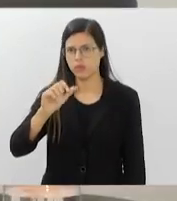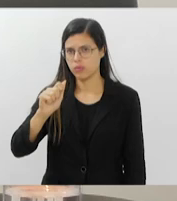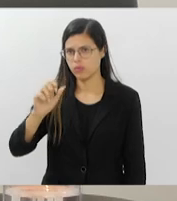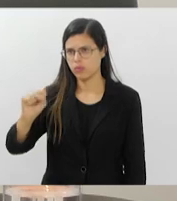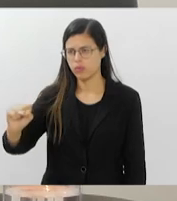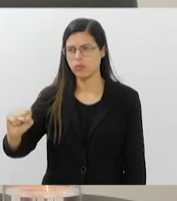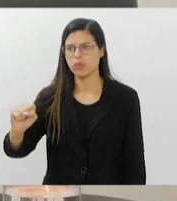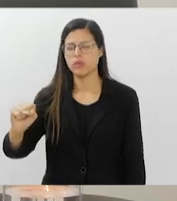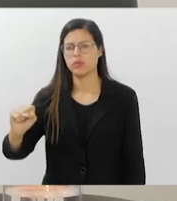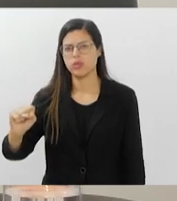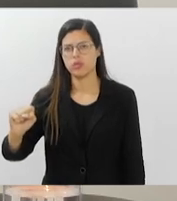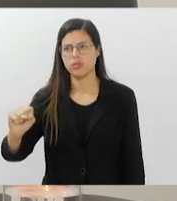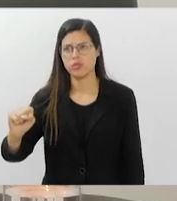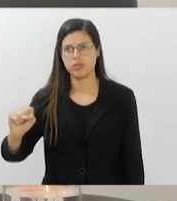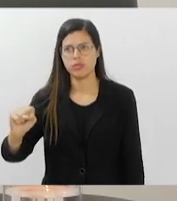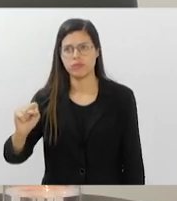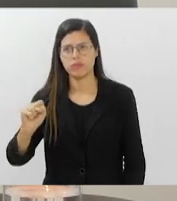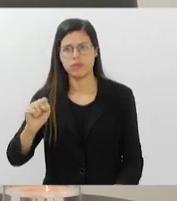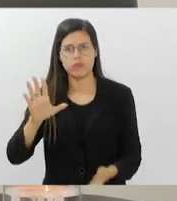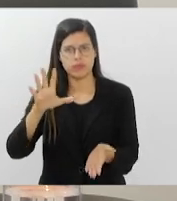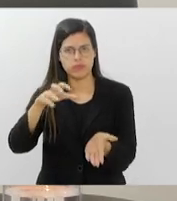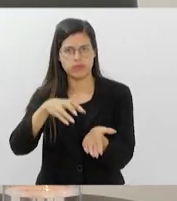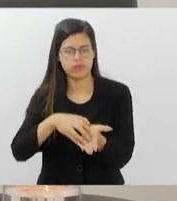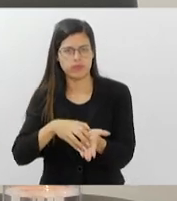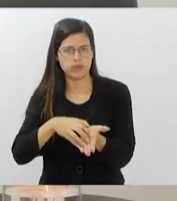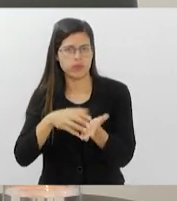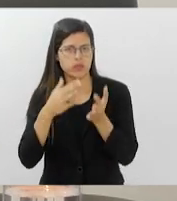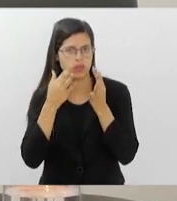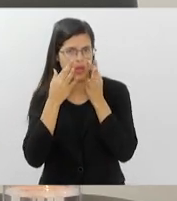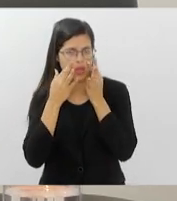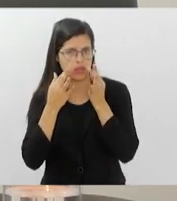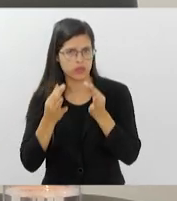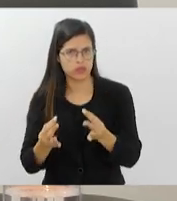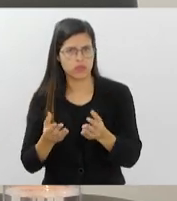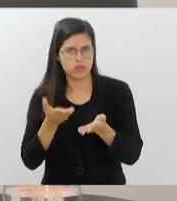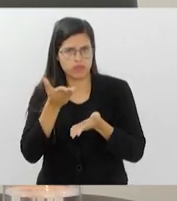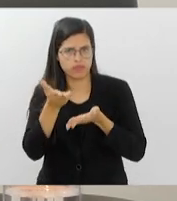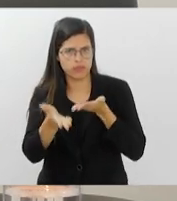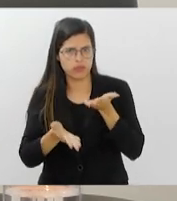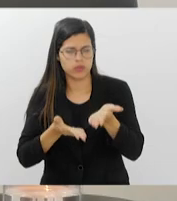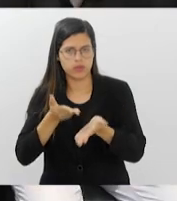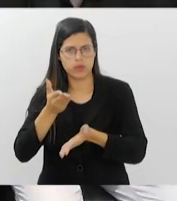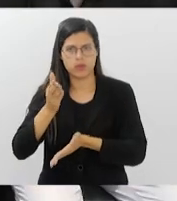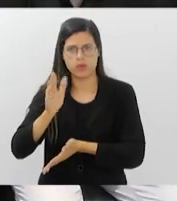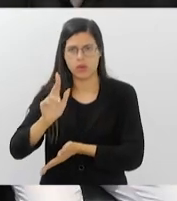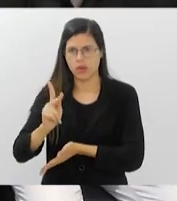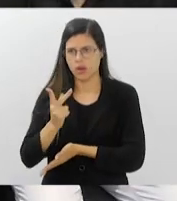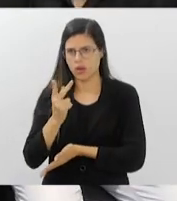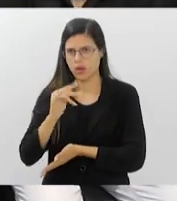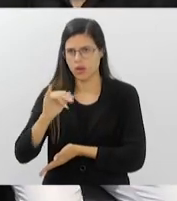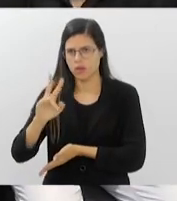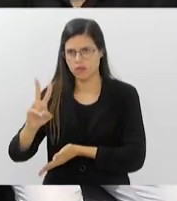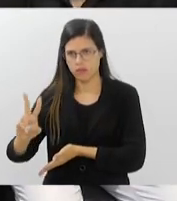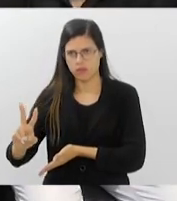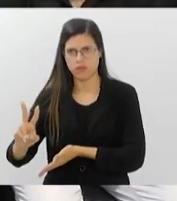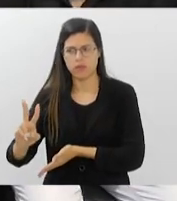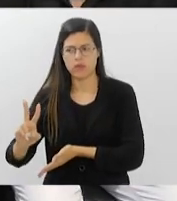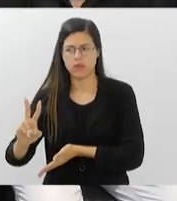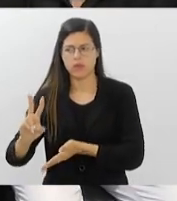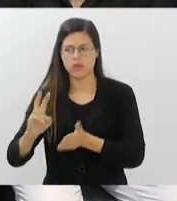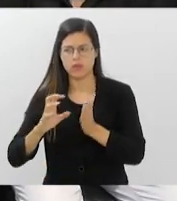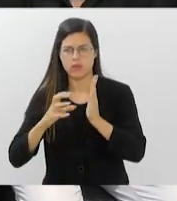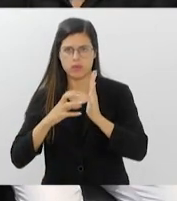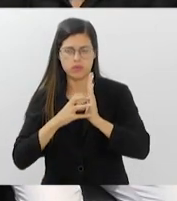Fonseca Dutra do Centro de Atenção e atendimento a aides Obrigada Lucas